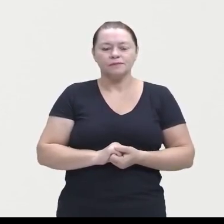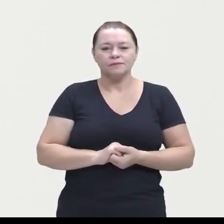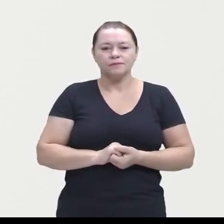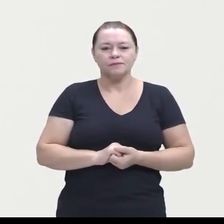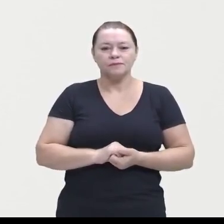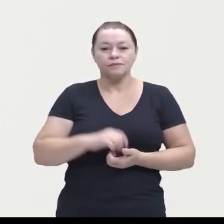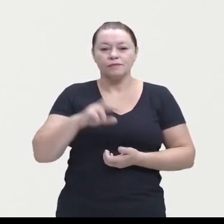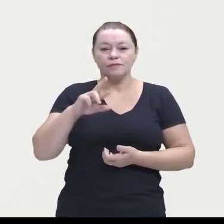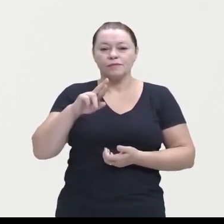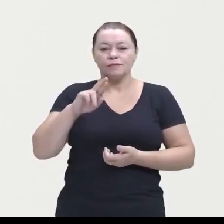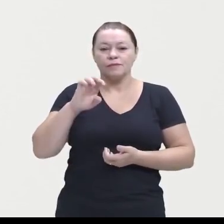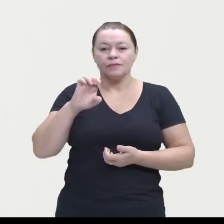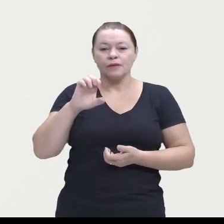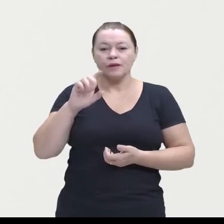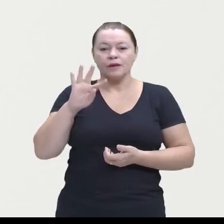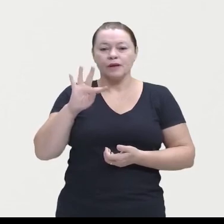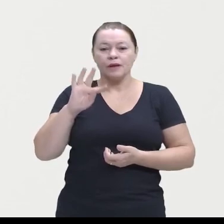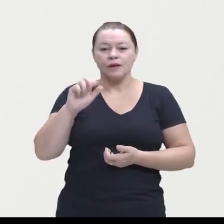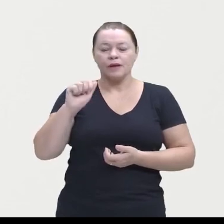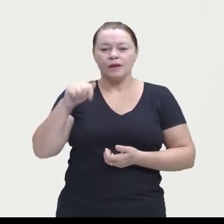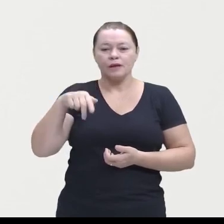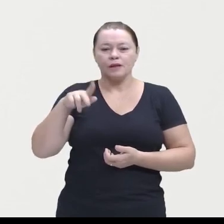Retângulo.